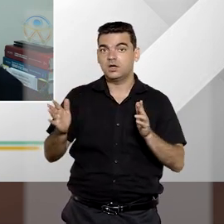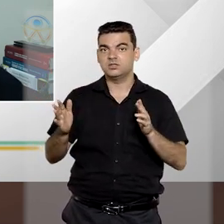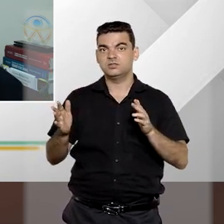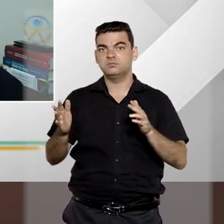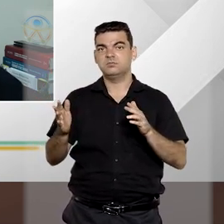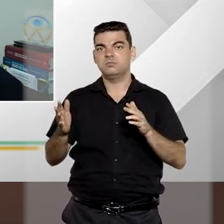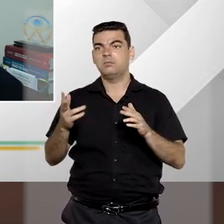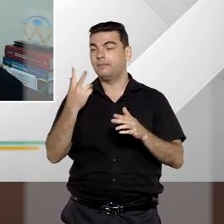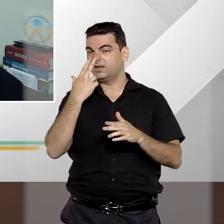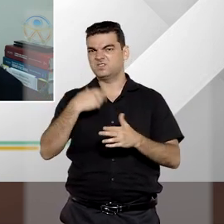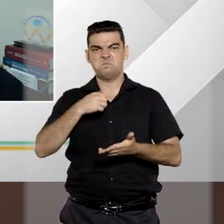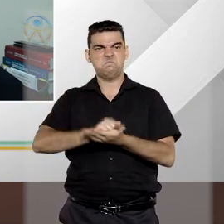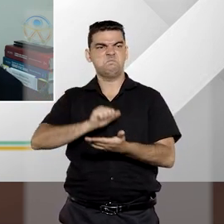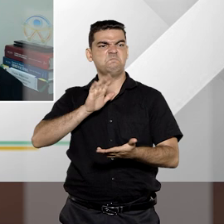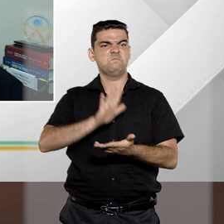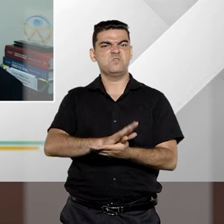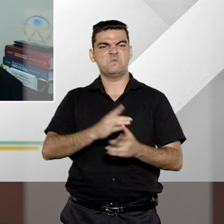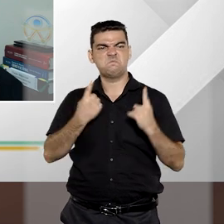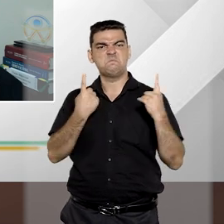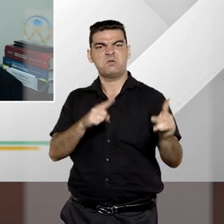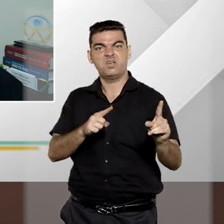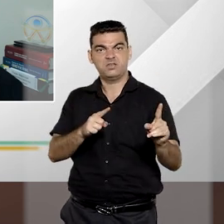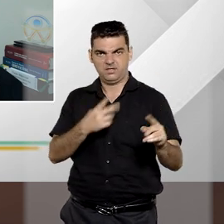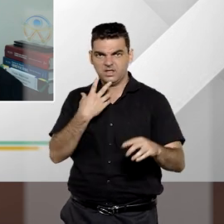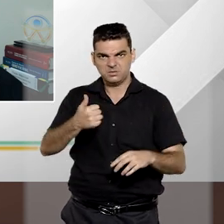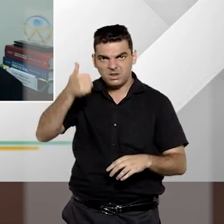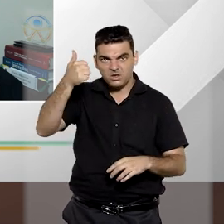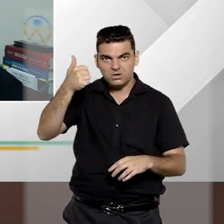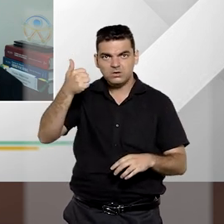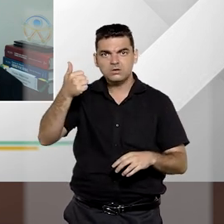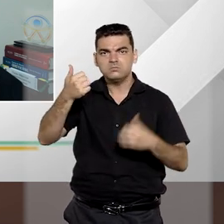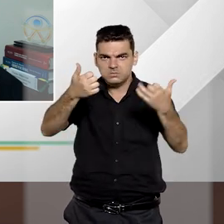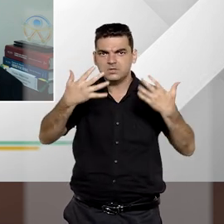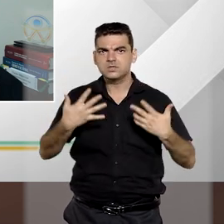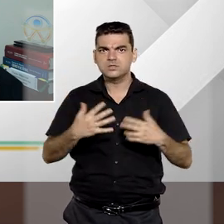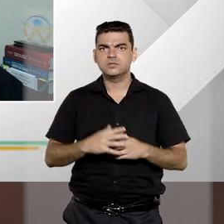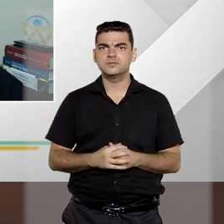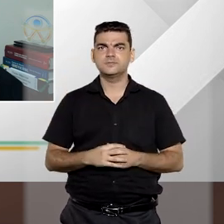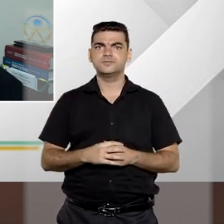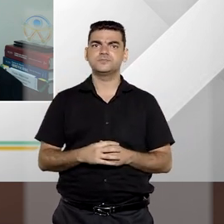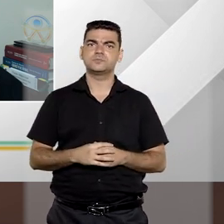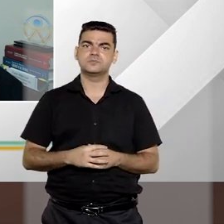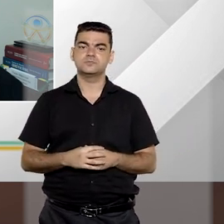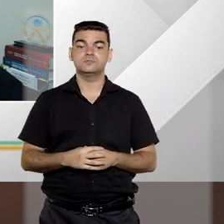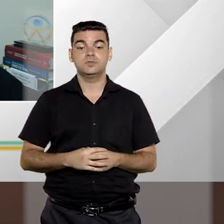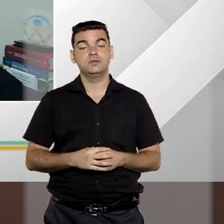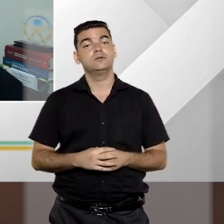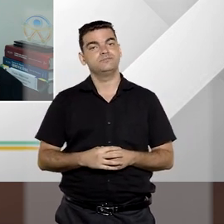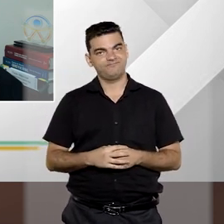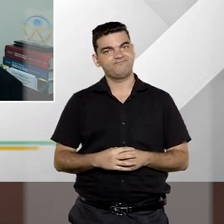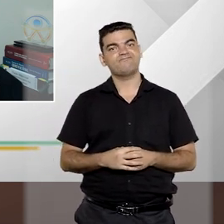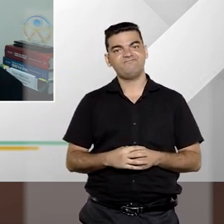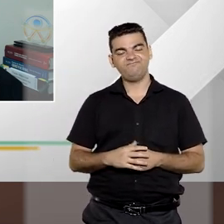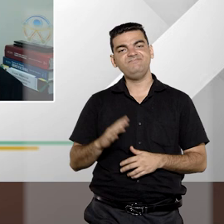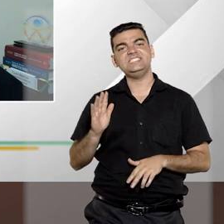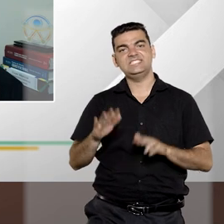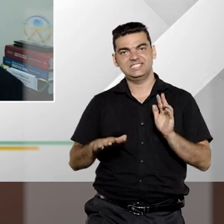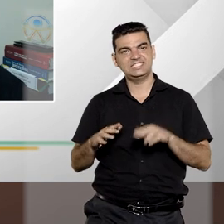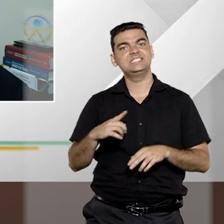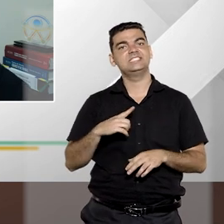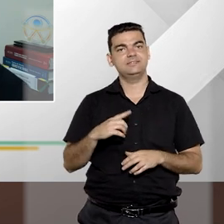punição, digamos, pedagógica, mas que serve, que pode surtir efeito? Fátima, infelizmente as pessoas,